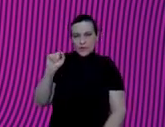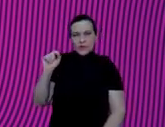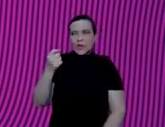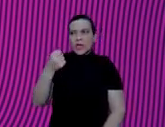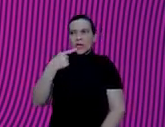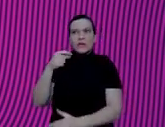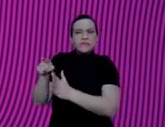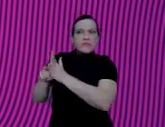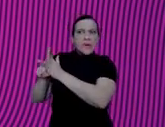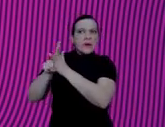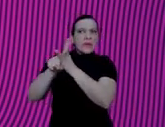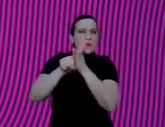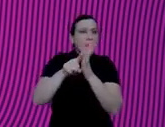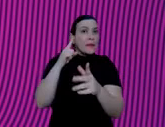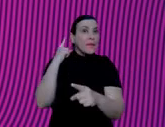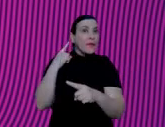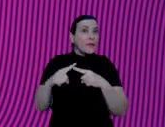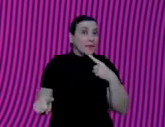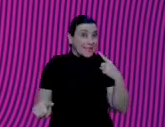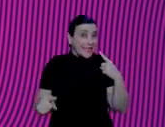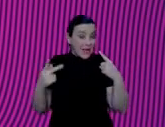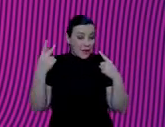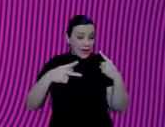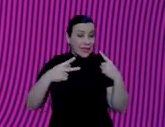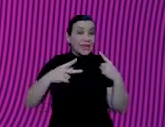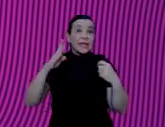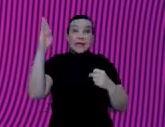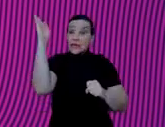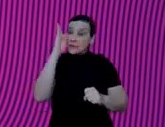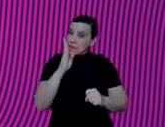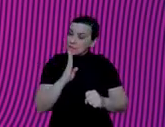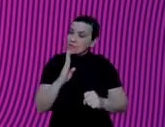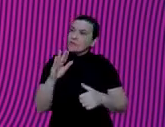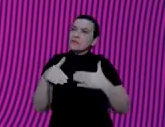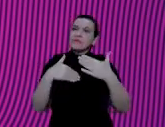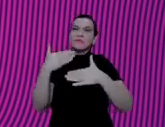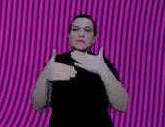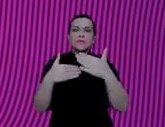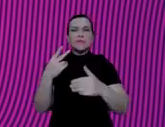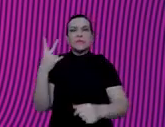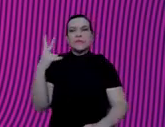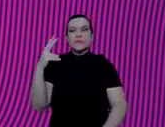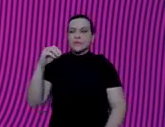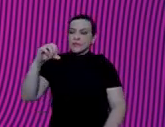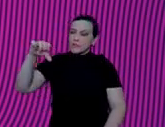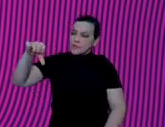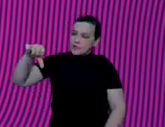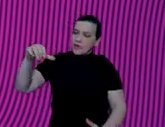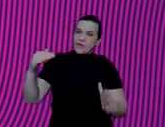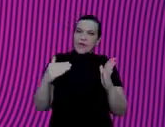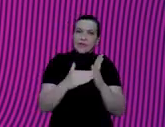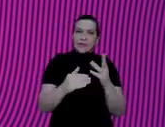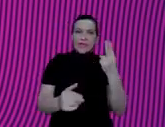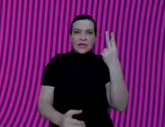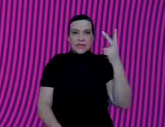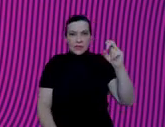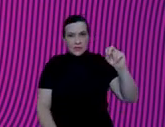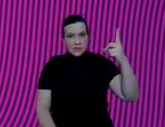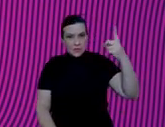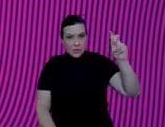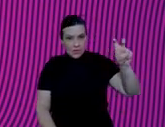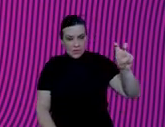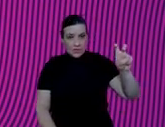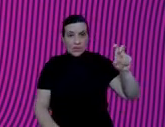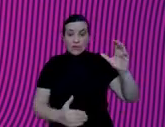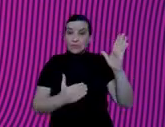a gente tem uma informação importante que, de fato, entre 2009 e 2015, houve um grande aumento da prescrição